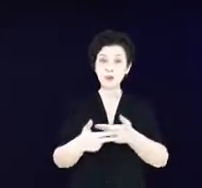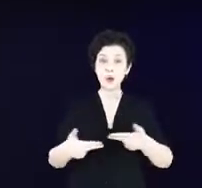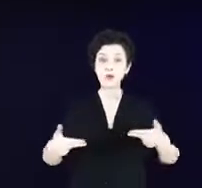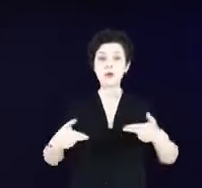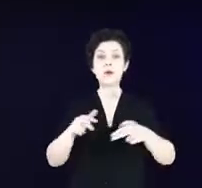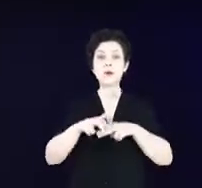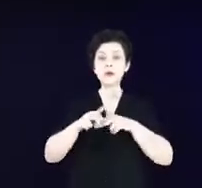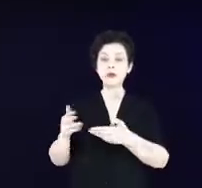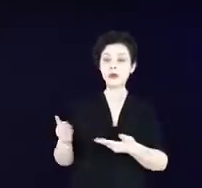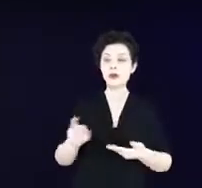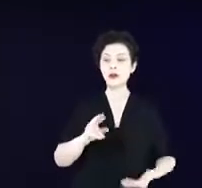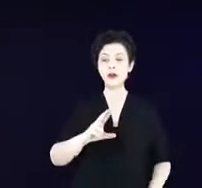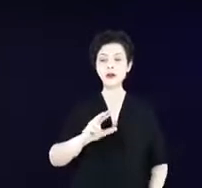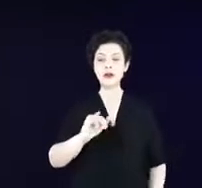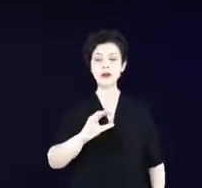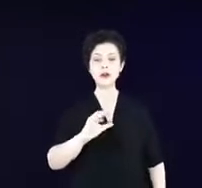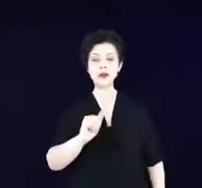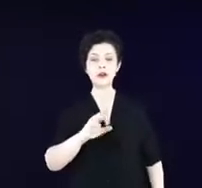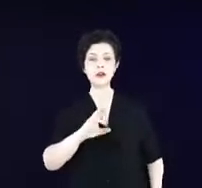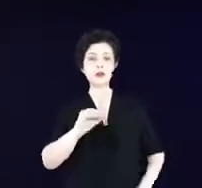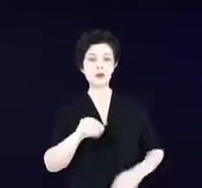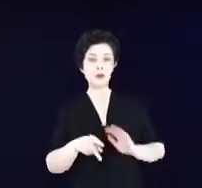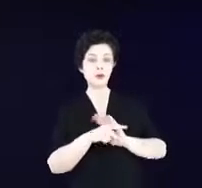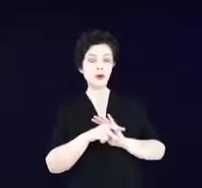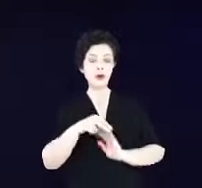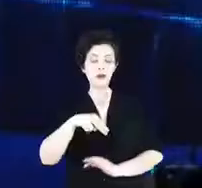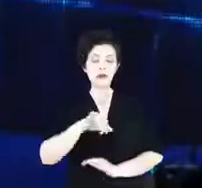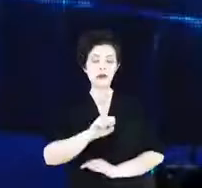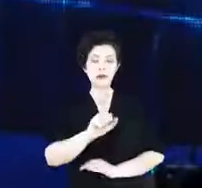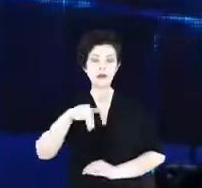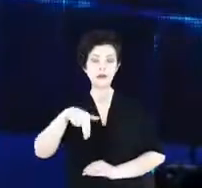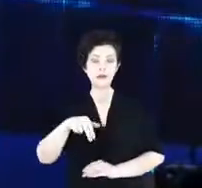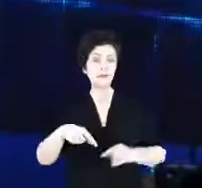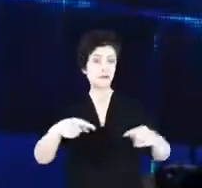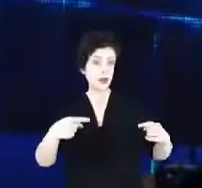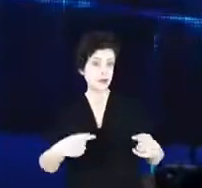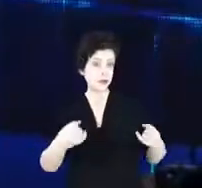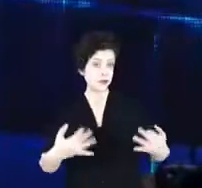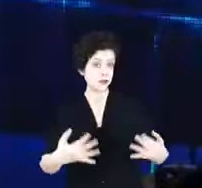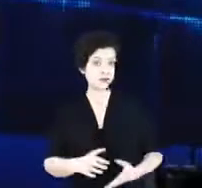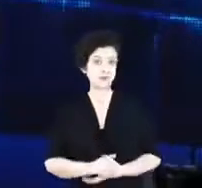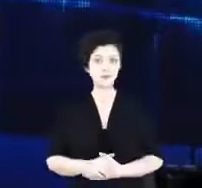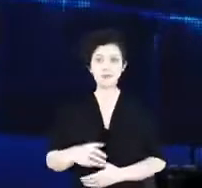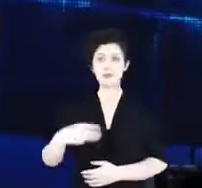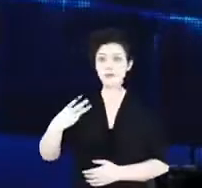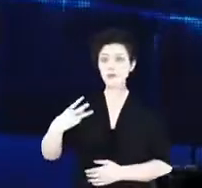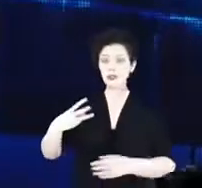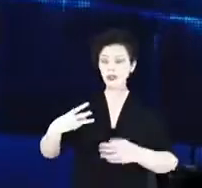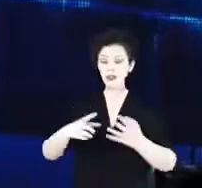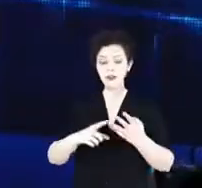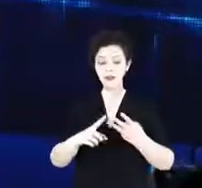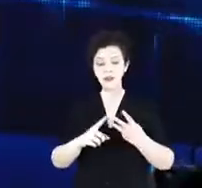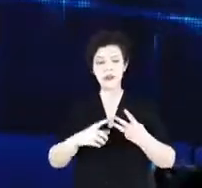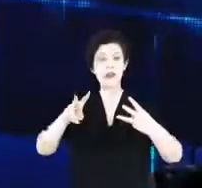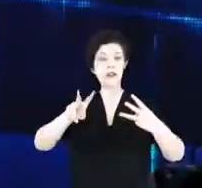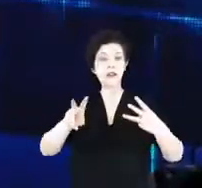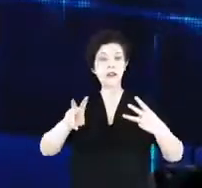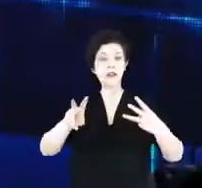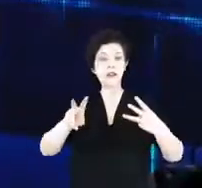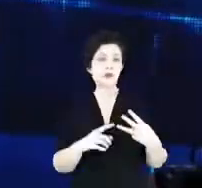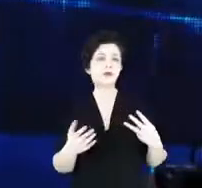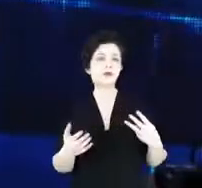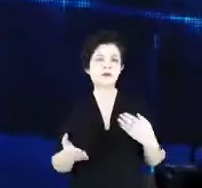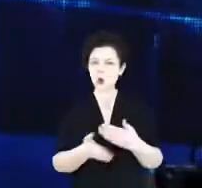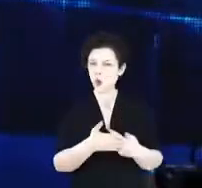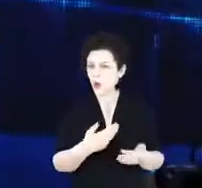aqui o Ricardo, também da Nissan, para falar desse desafio. E um terceiro tema, que acho que ele é fundamental aqui para o painel, é qualquer